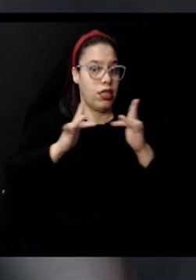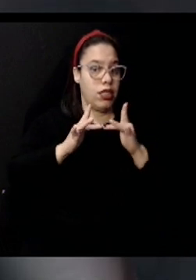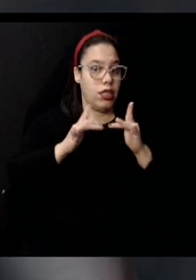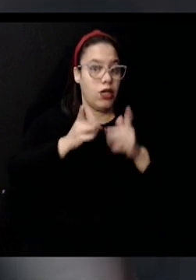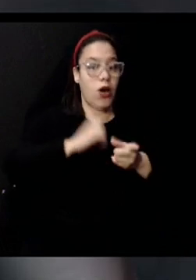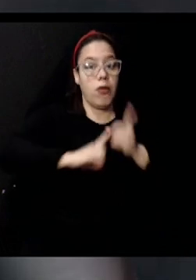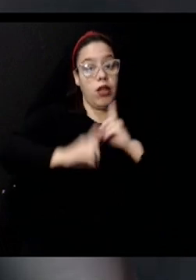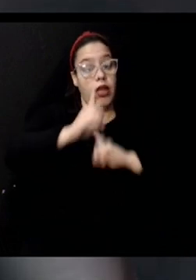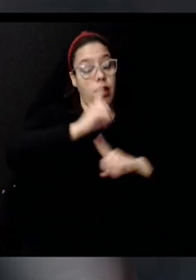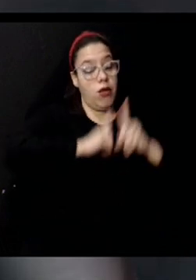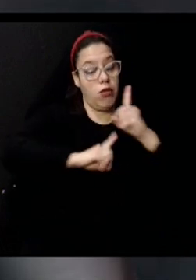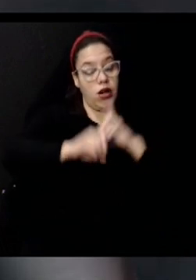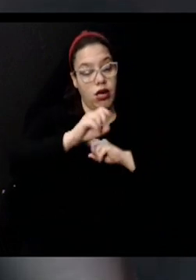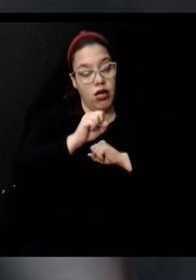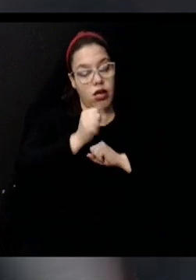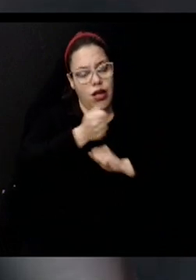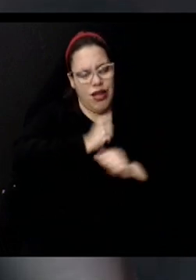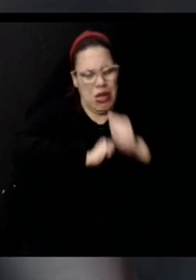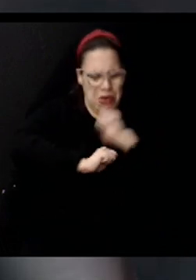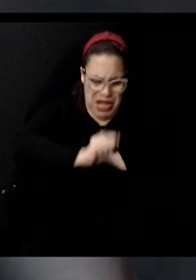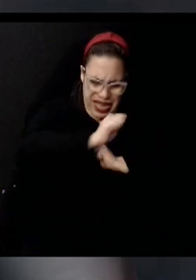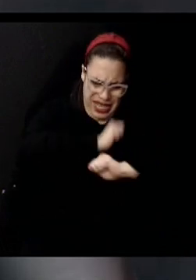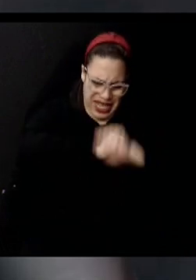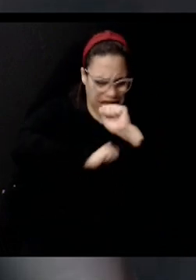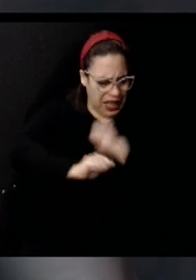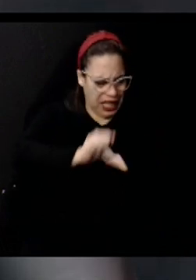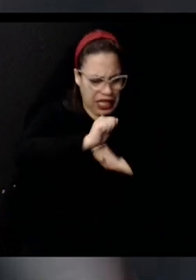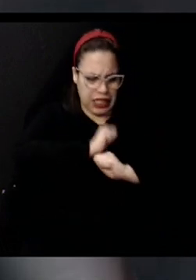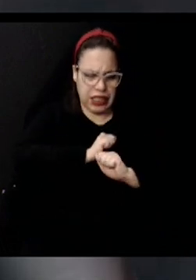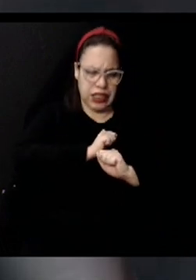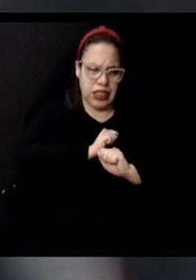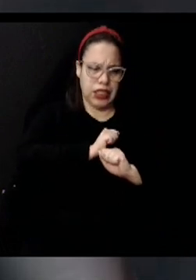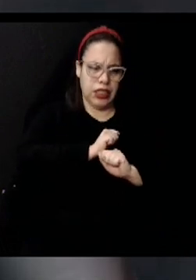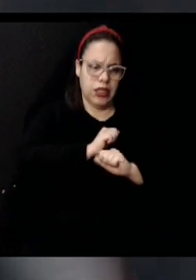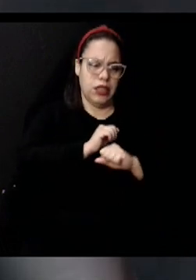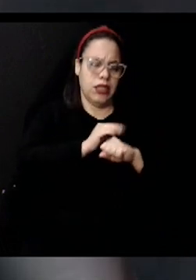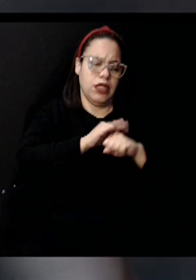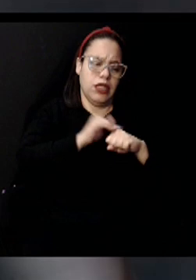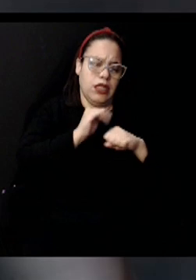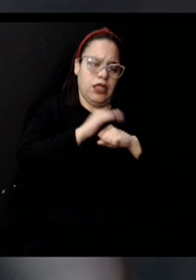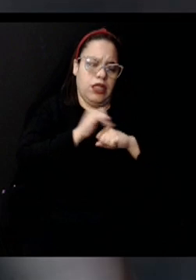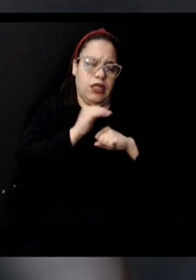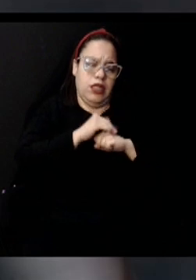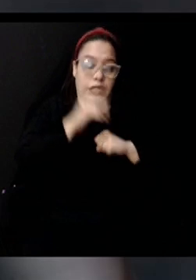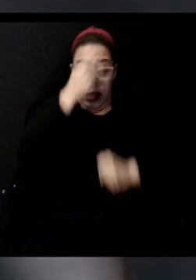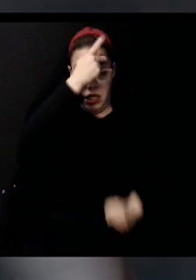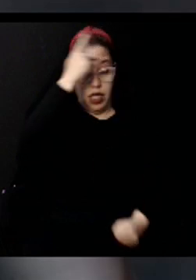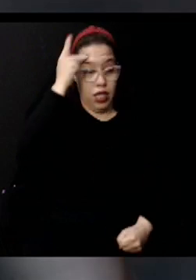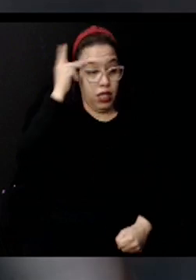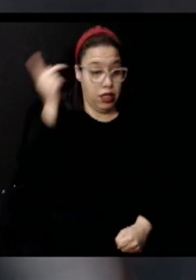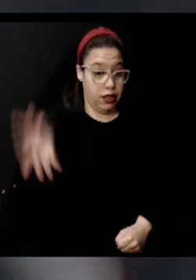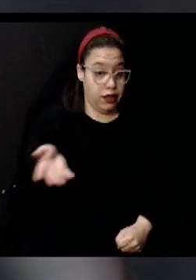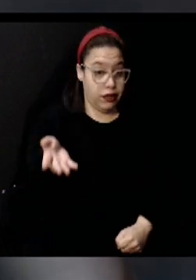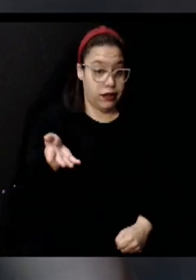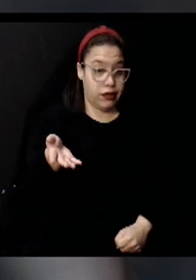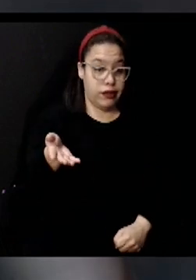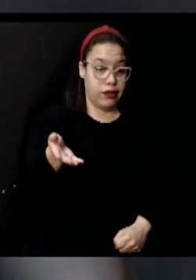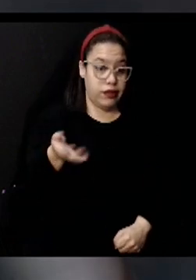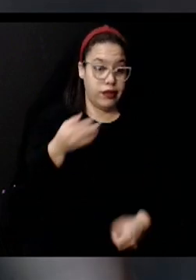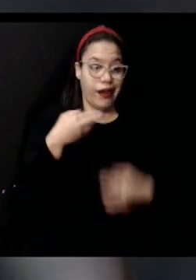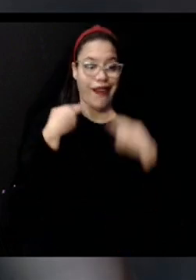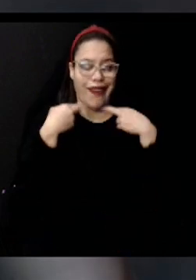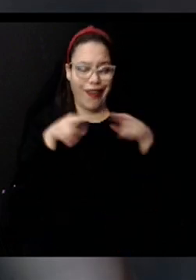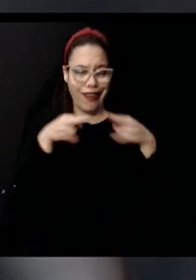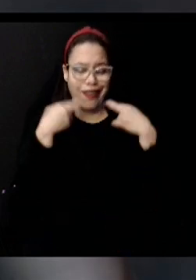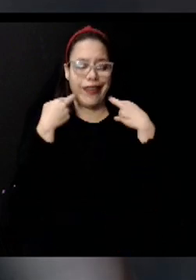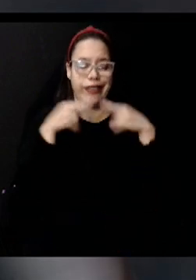a uma sim. ansiedade, a uma carência muito grande da pessoa. Uhum. Pessoas às vezes que reclamam muito é porque